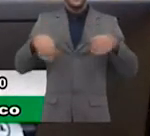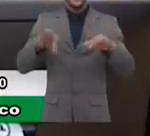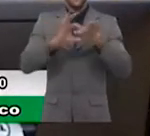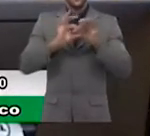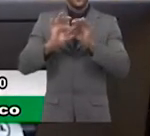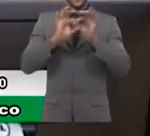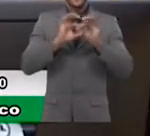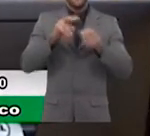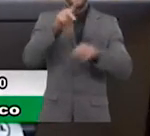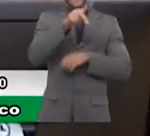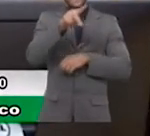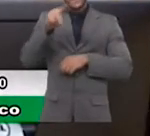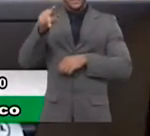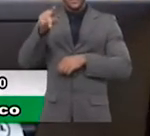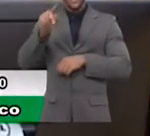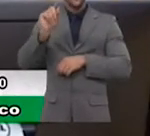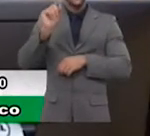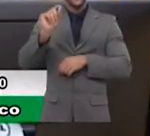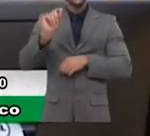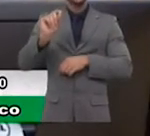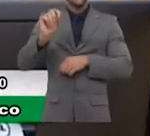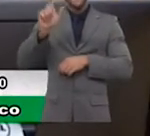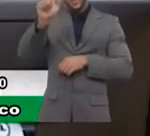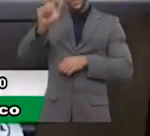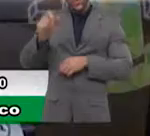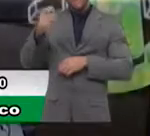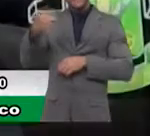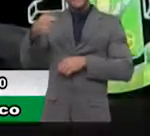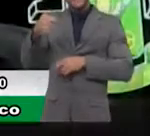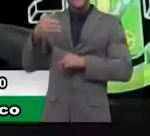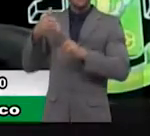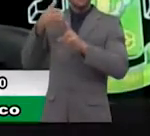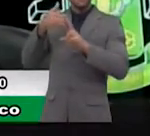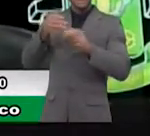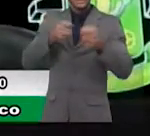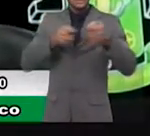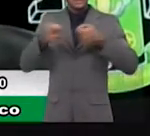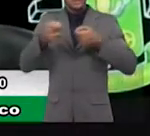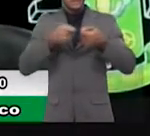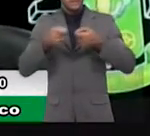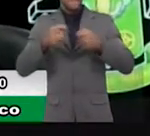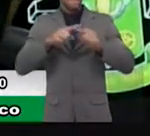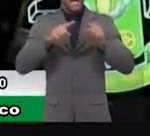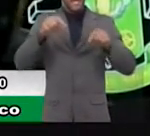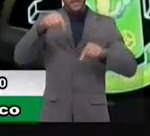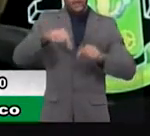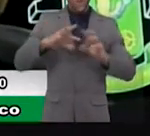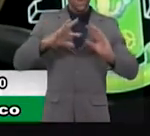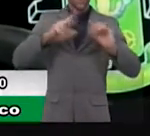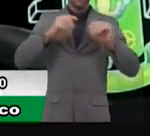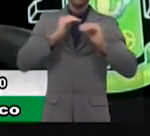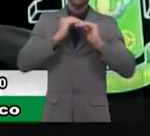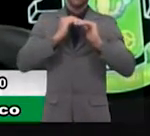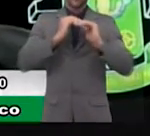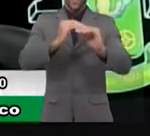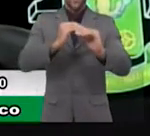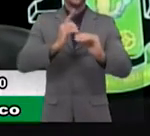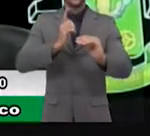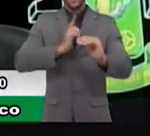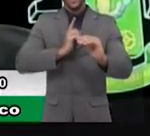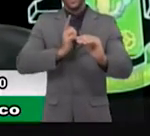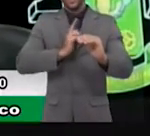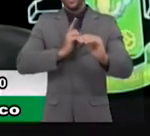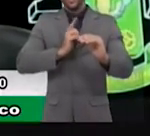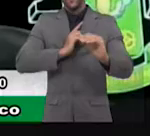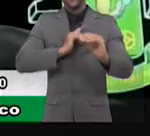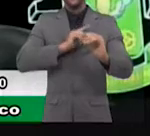só um fato de ter alguém que tem que gerenciar, mas aqui são todos iguais, todos têm a mesma votação,